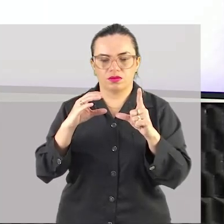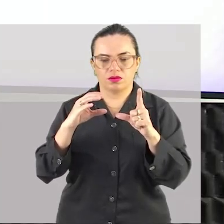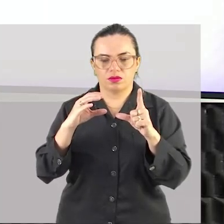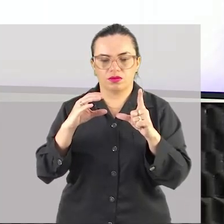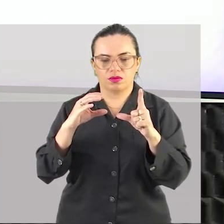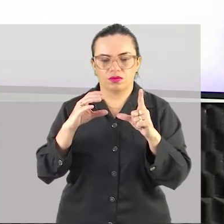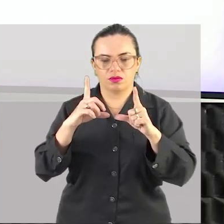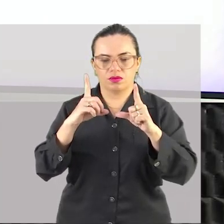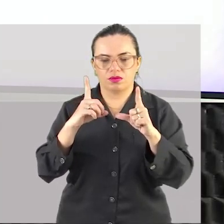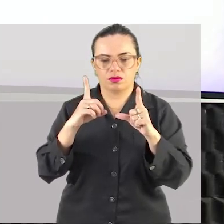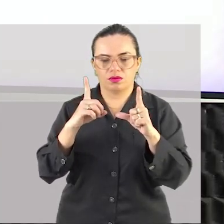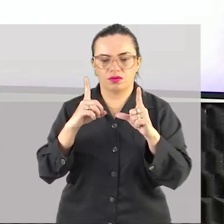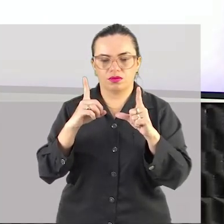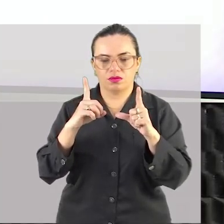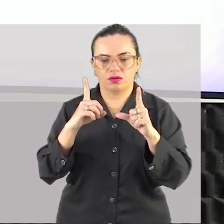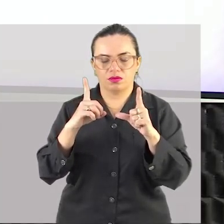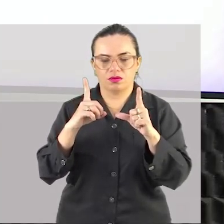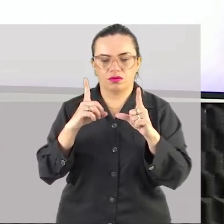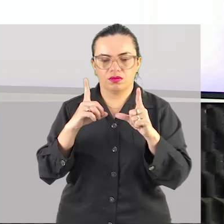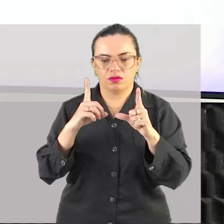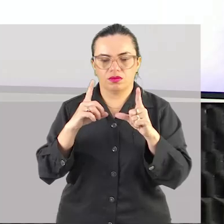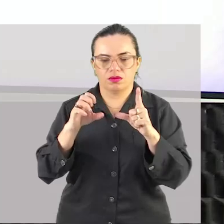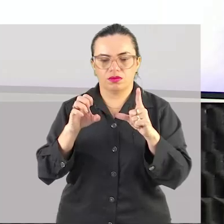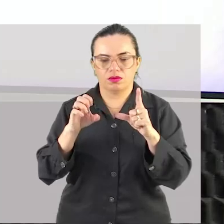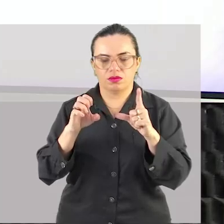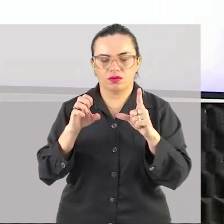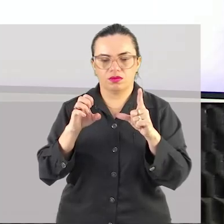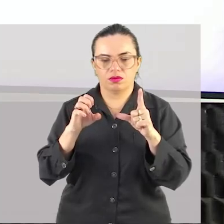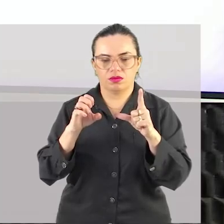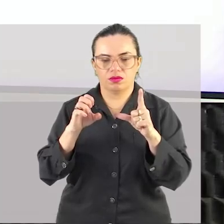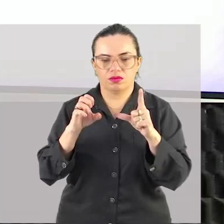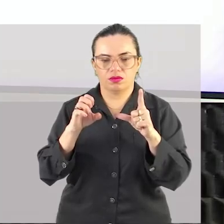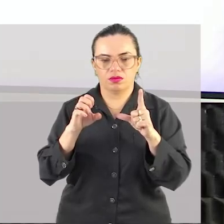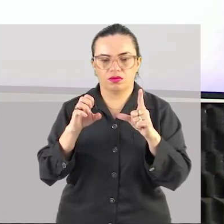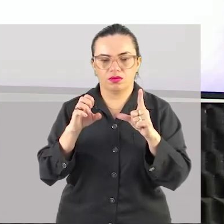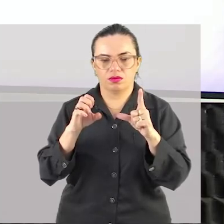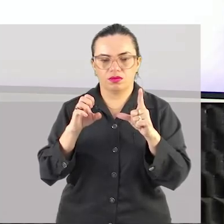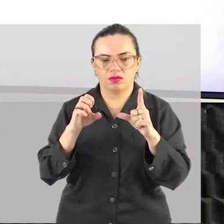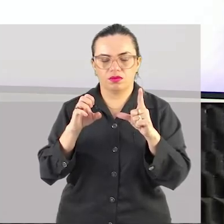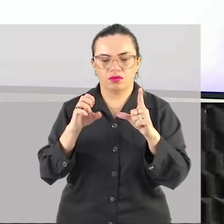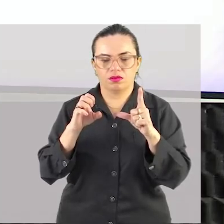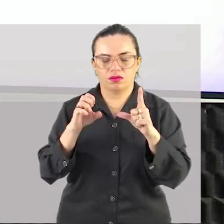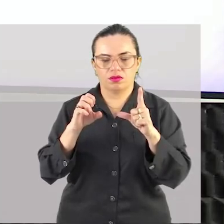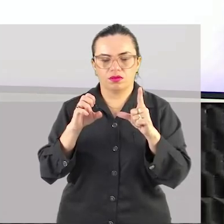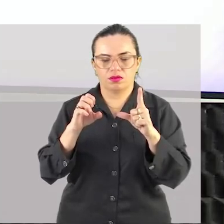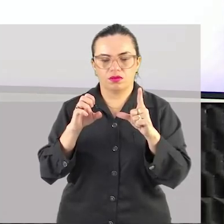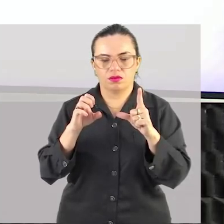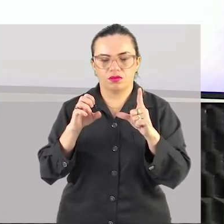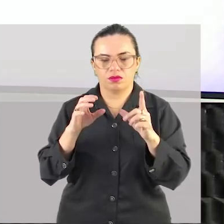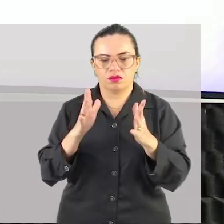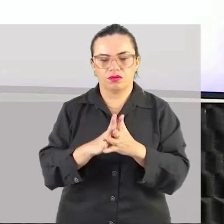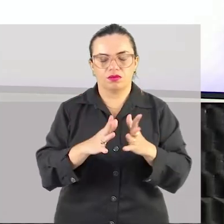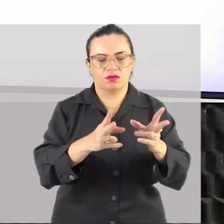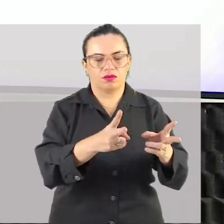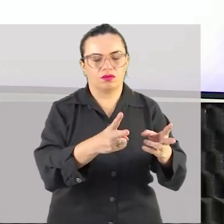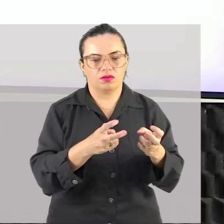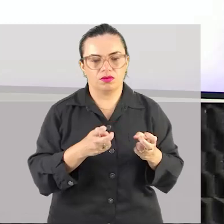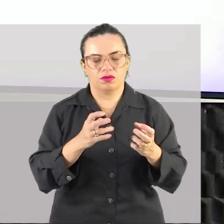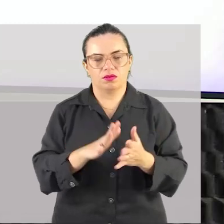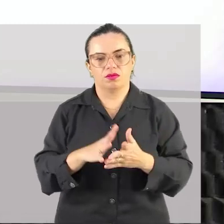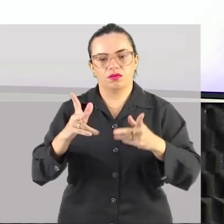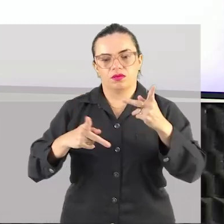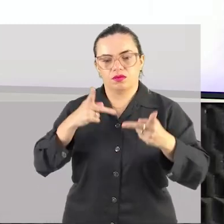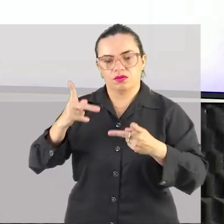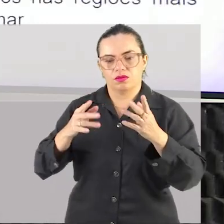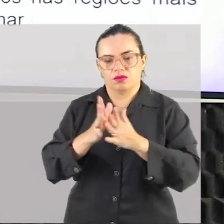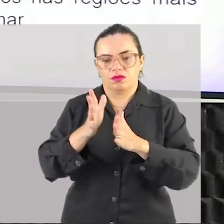intemperismo biológico. D, derramamento basáltico. E E, compactação superficial. Percebam, a gente